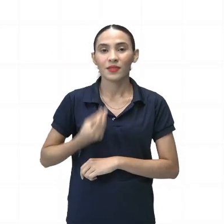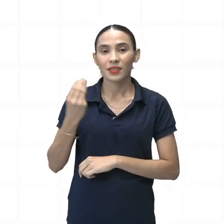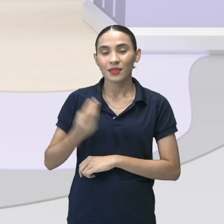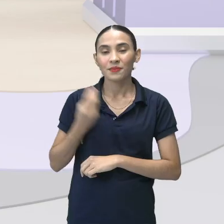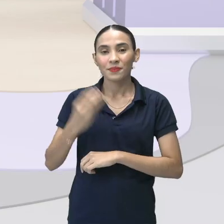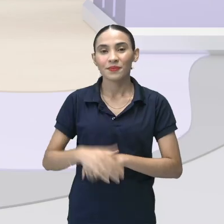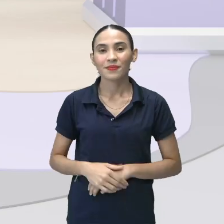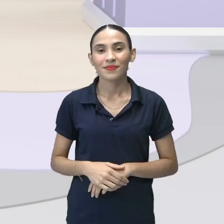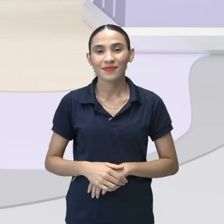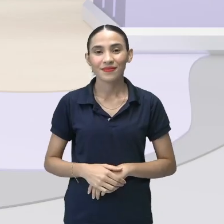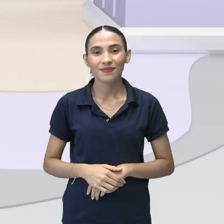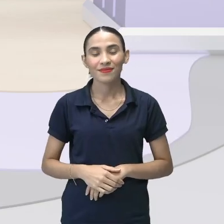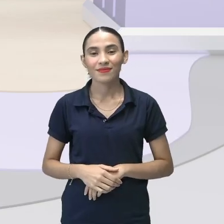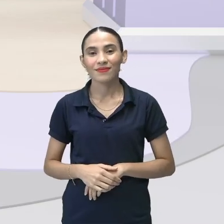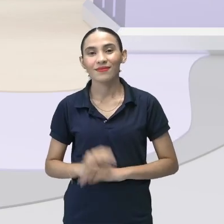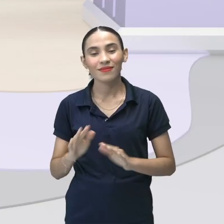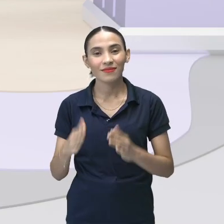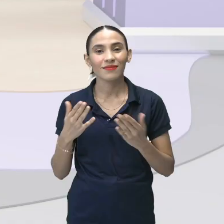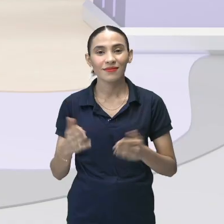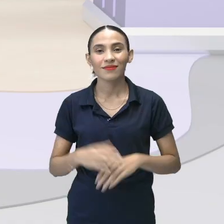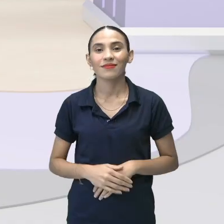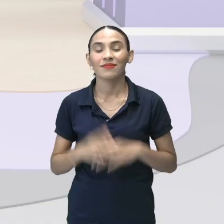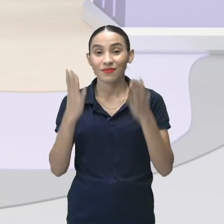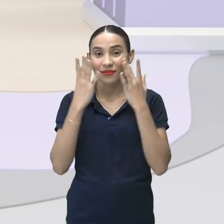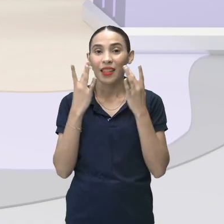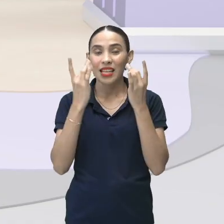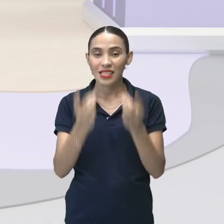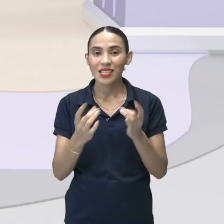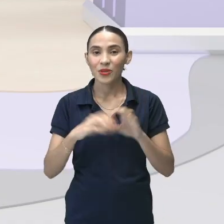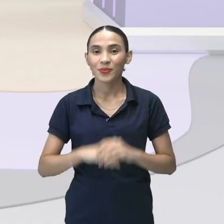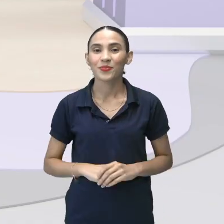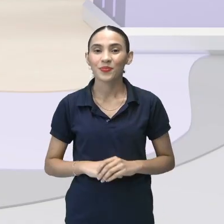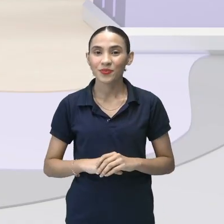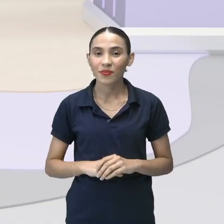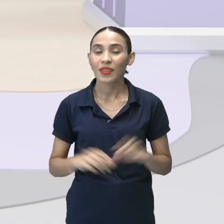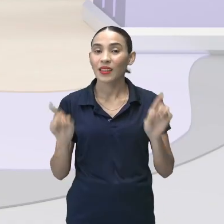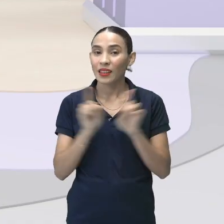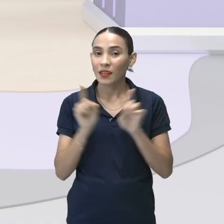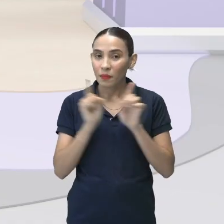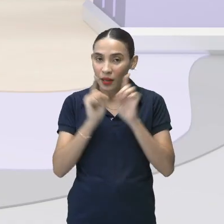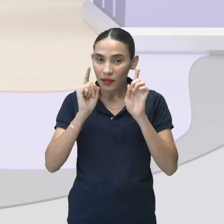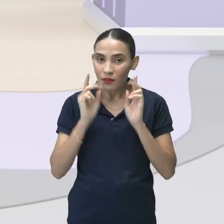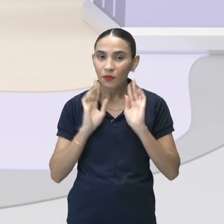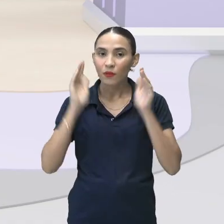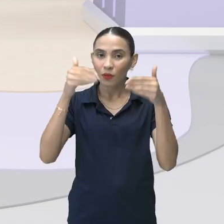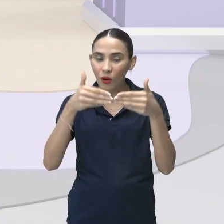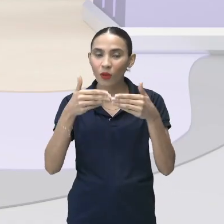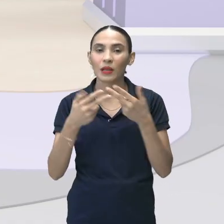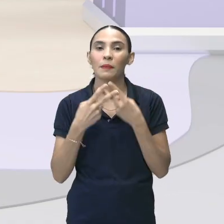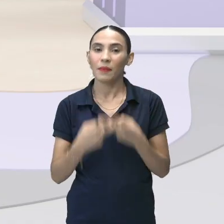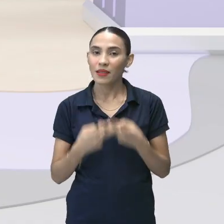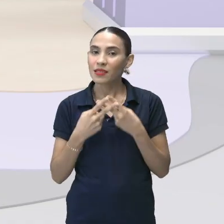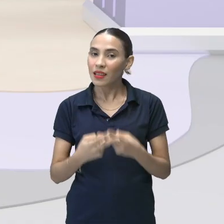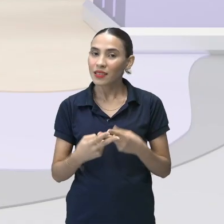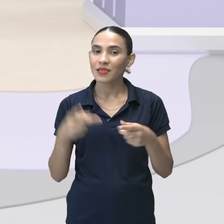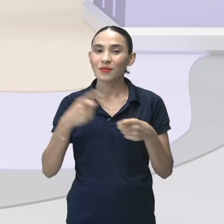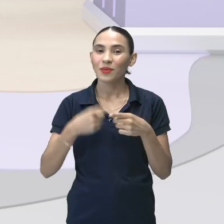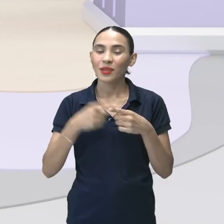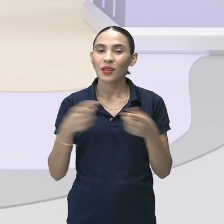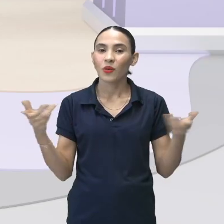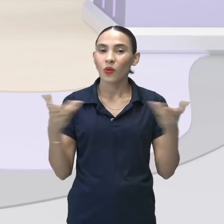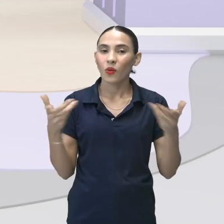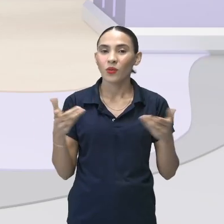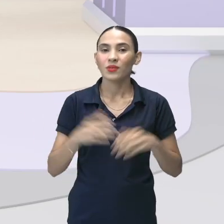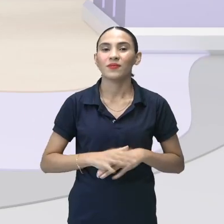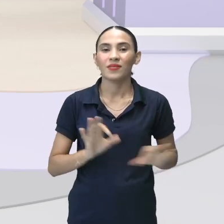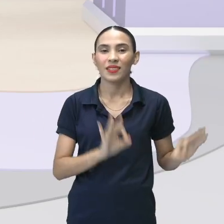vida. Então, muita atenção, muita compreensão e paciência, porque hoje